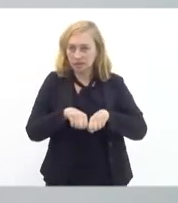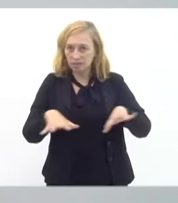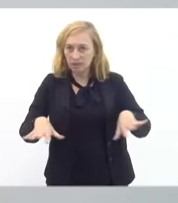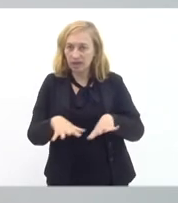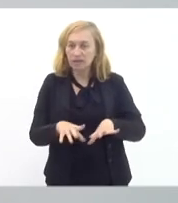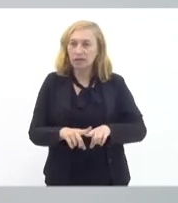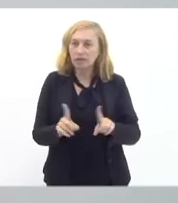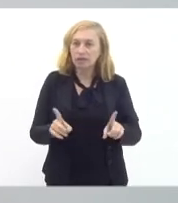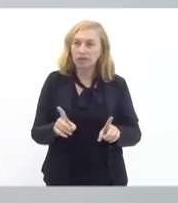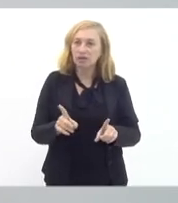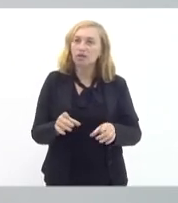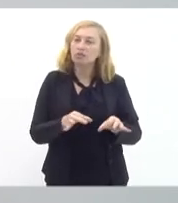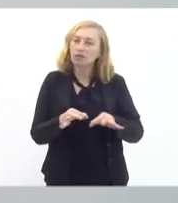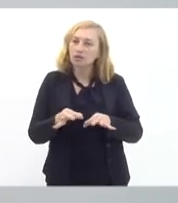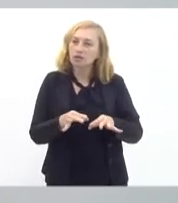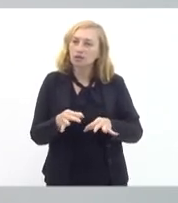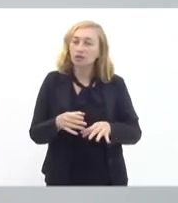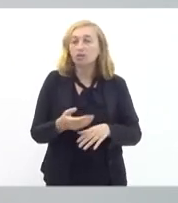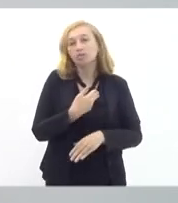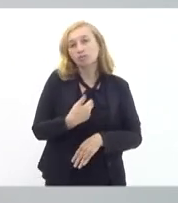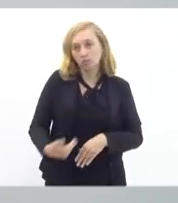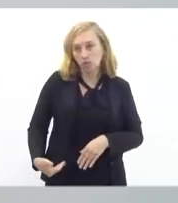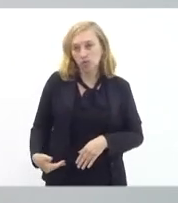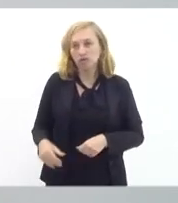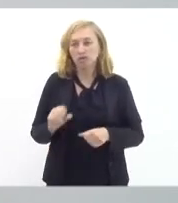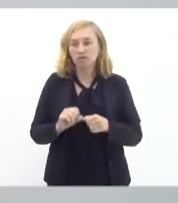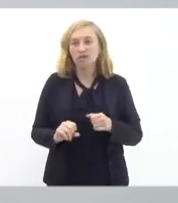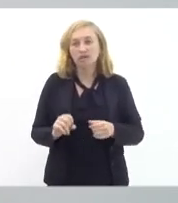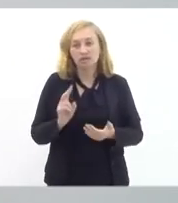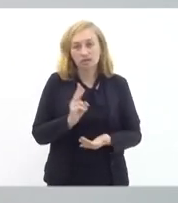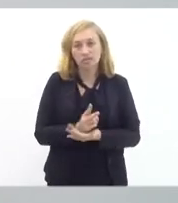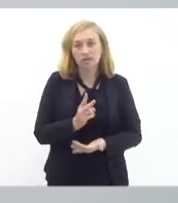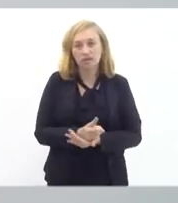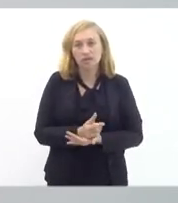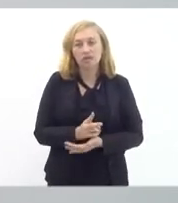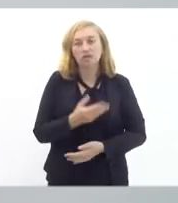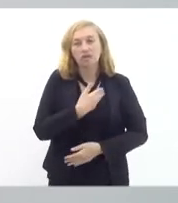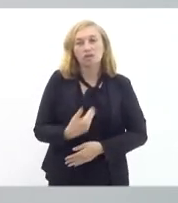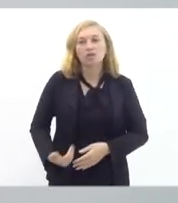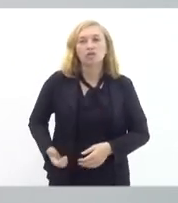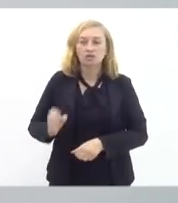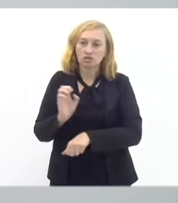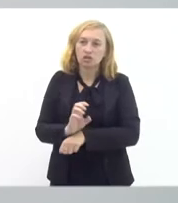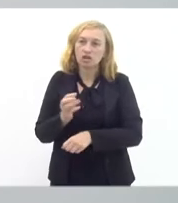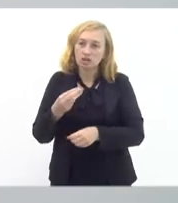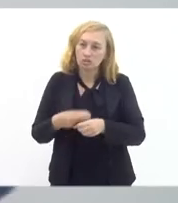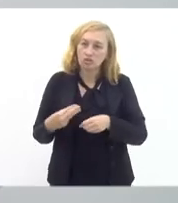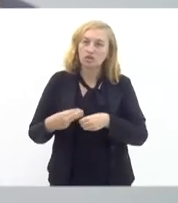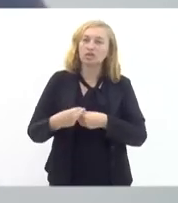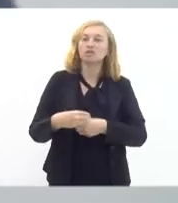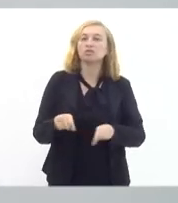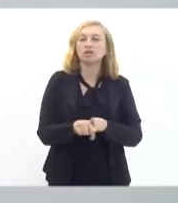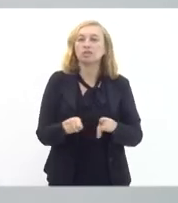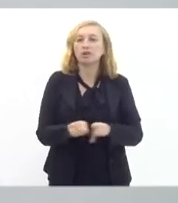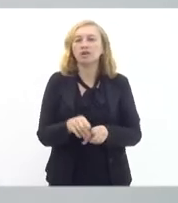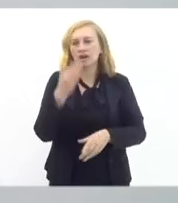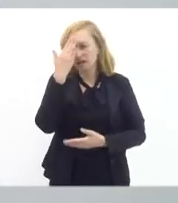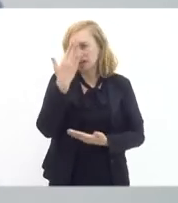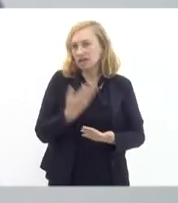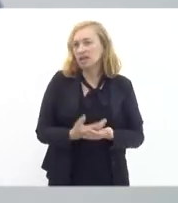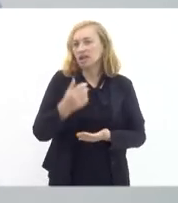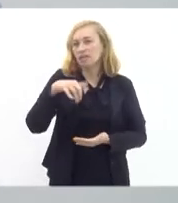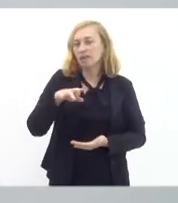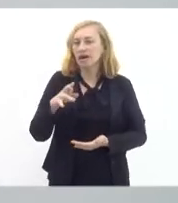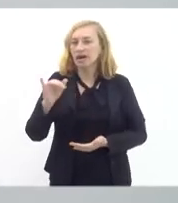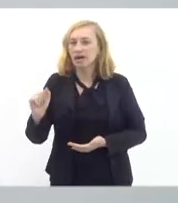Mas é um programa ainda essencialmente público. Quem está fazendo mesmo, quem tem que fazer é governo do Estado e os municípios. Eu acredito que a Mariângela deve